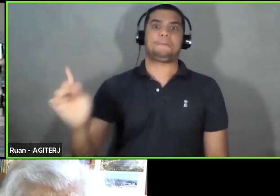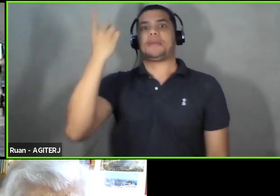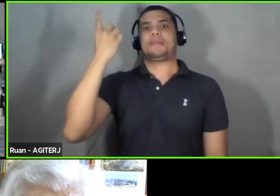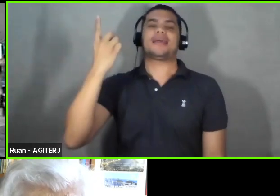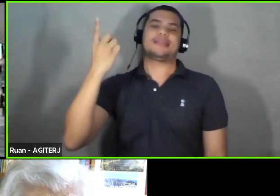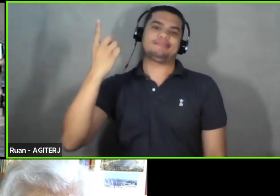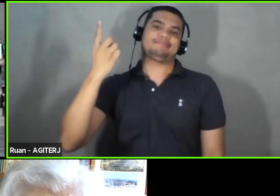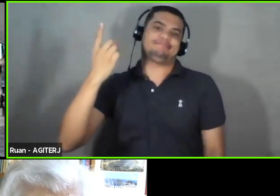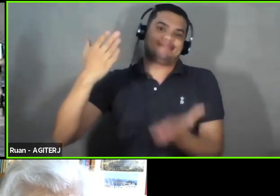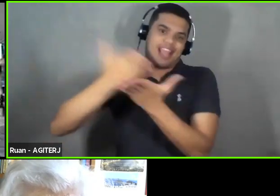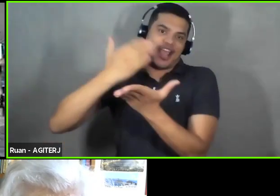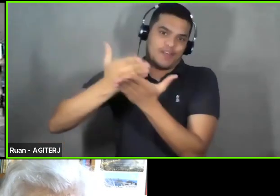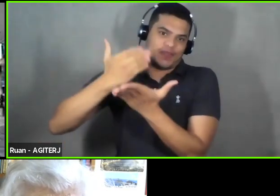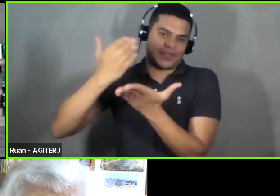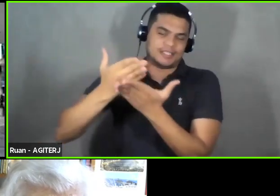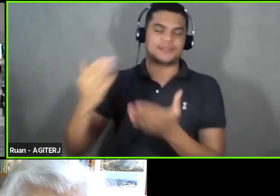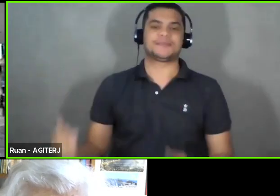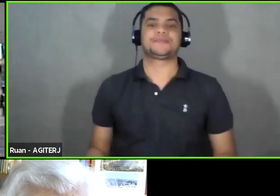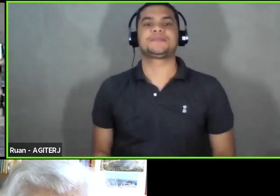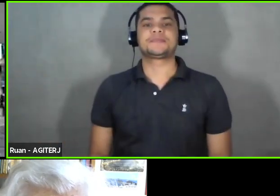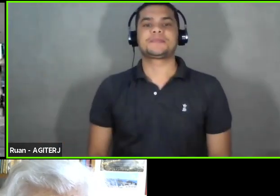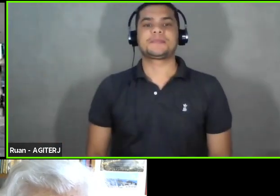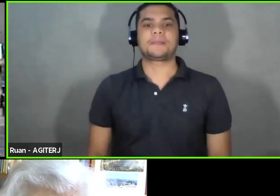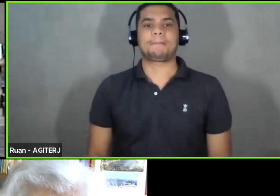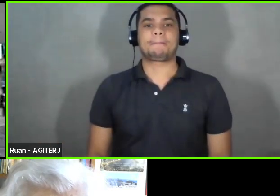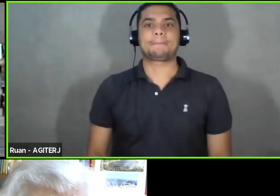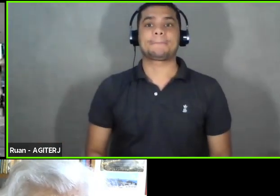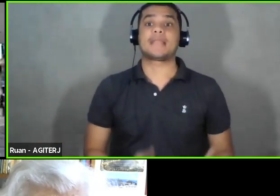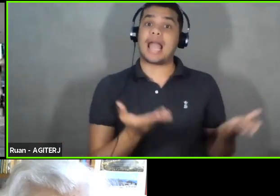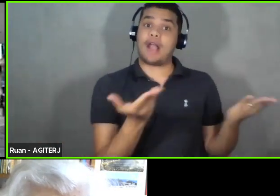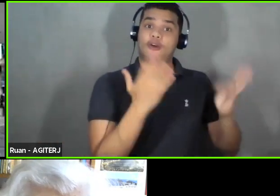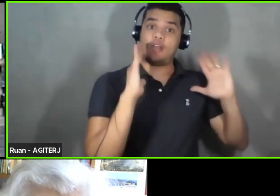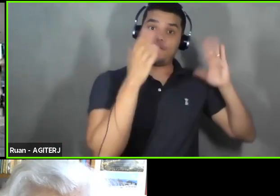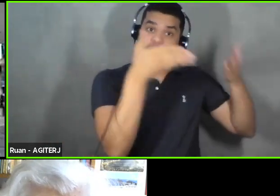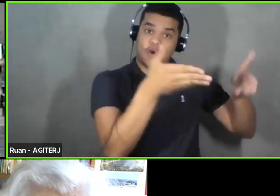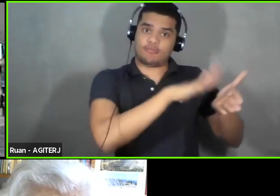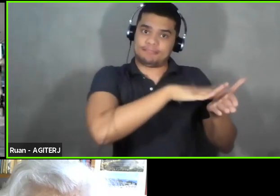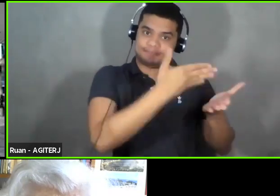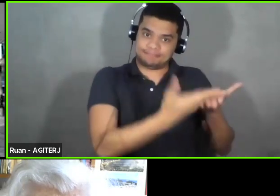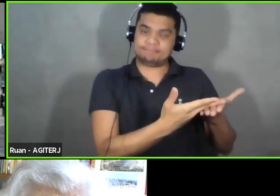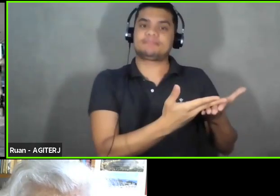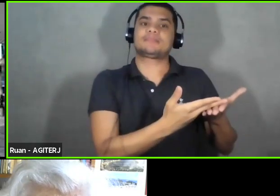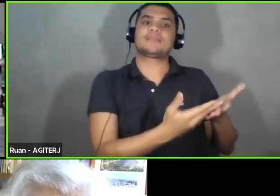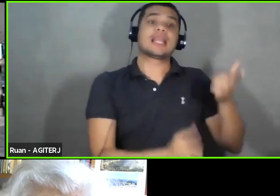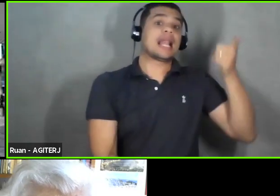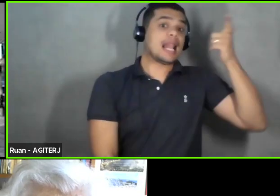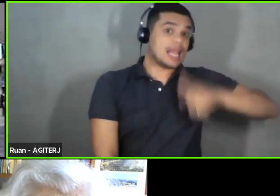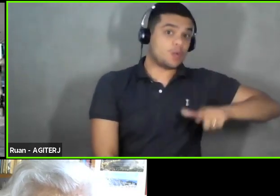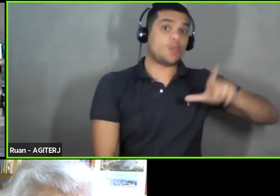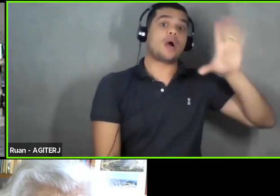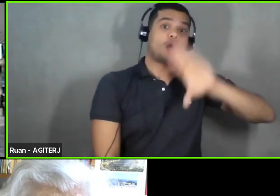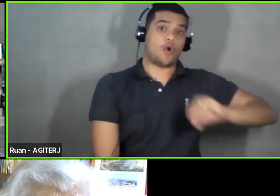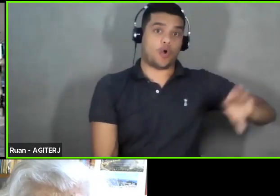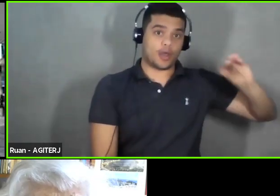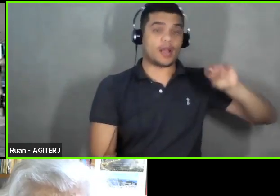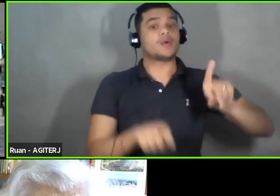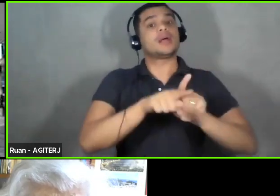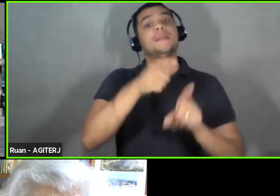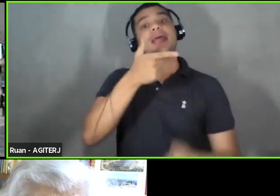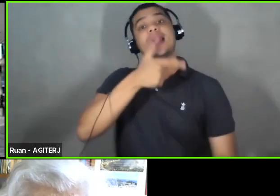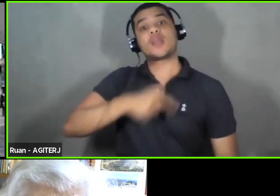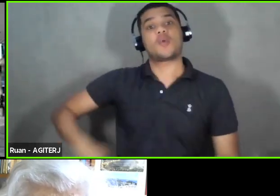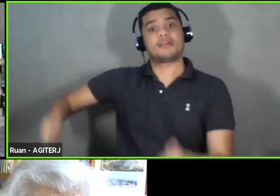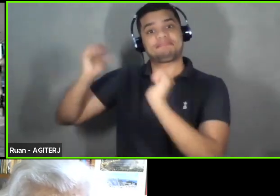Voltando agora o foco para a área da interpretação, tanto de línguas orais como de sinais, podemos perceber uma